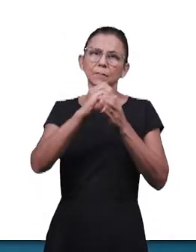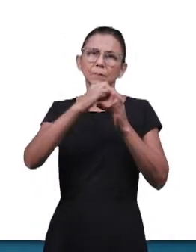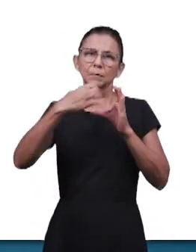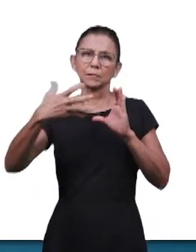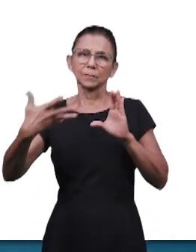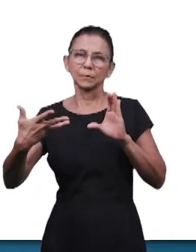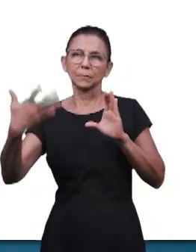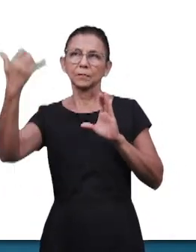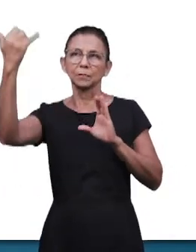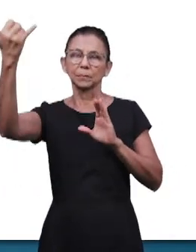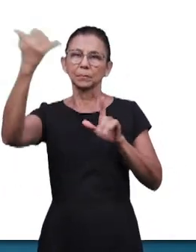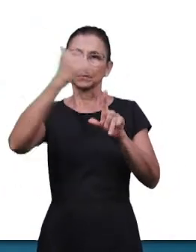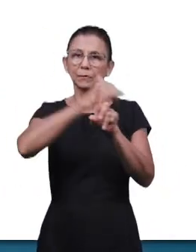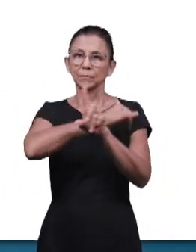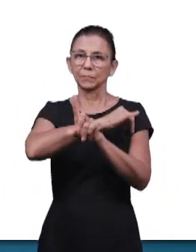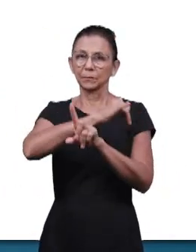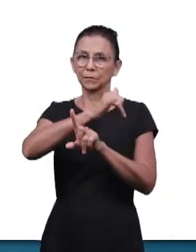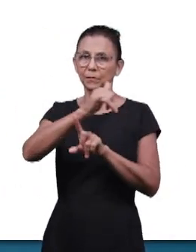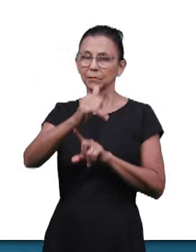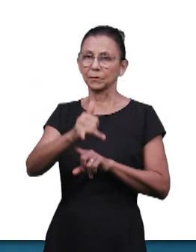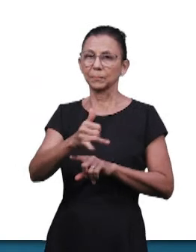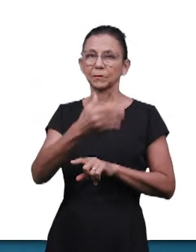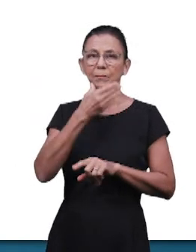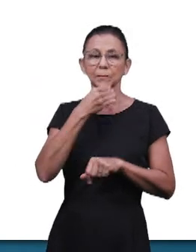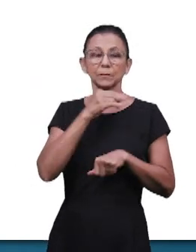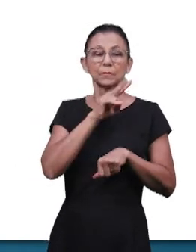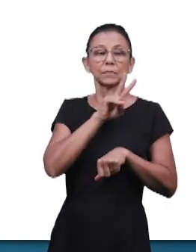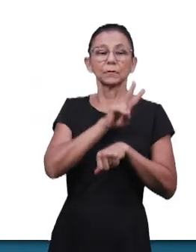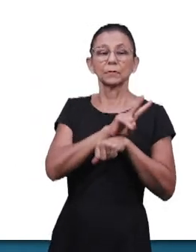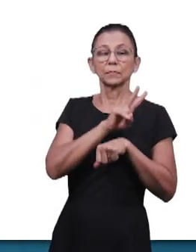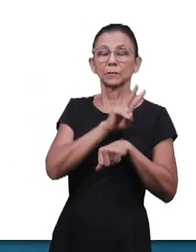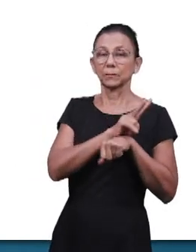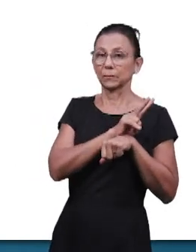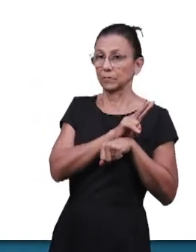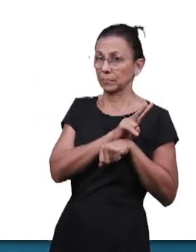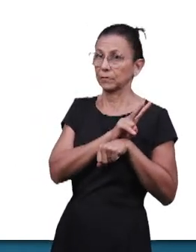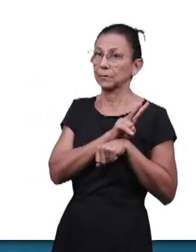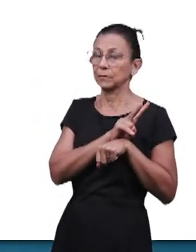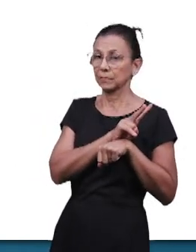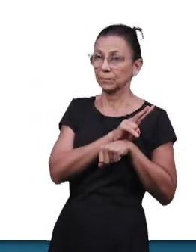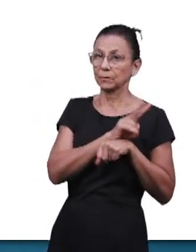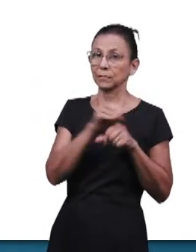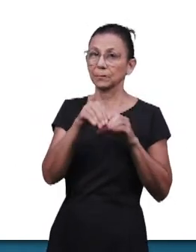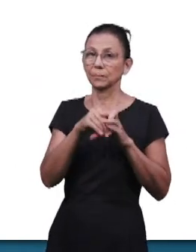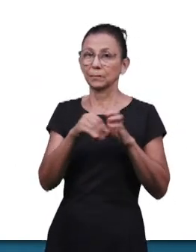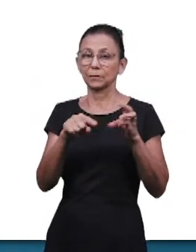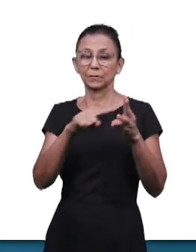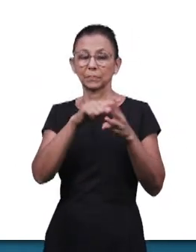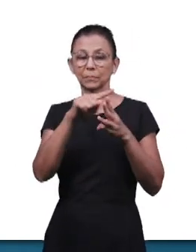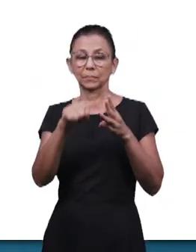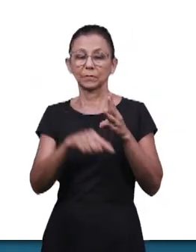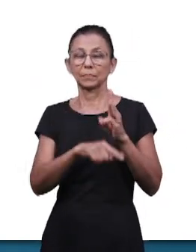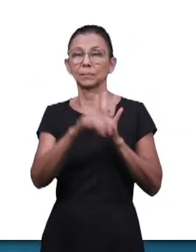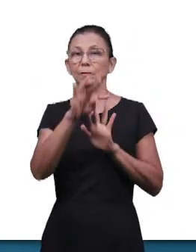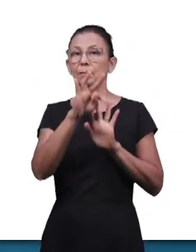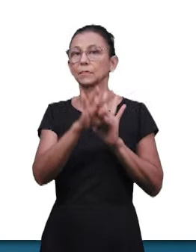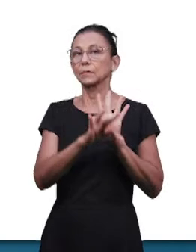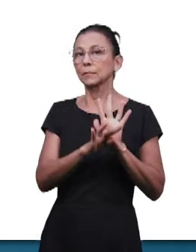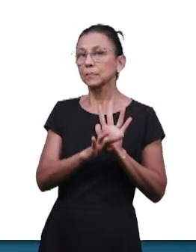dos guardas mencionados nestes textos, ou seja, nos 3 textos, sob o aspecto